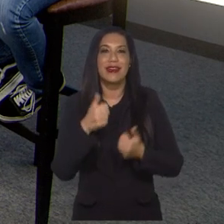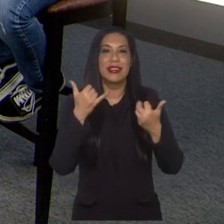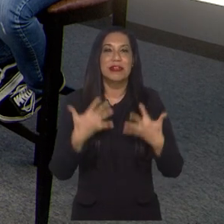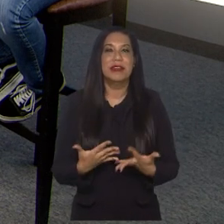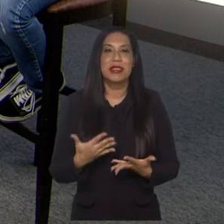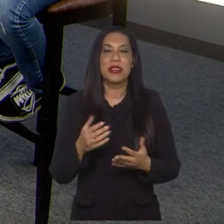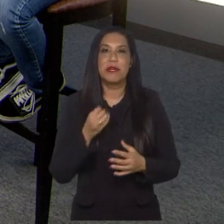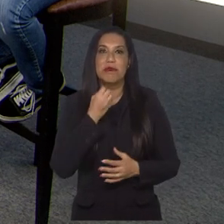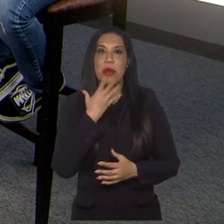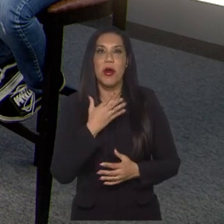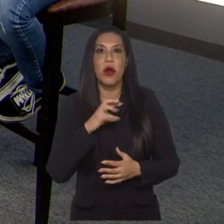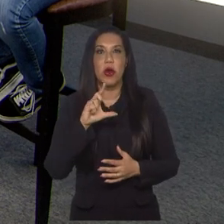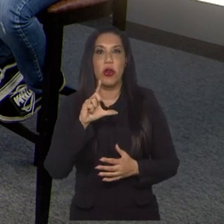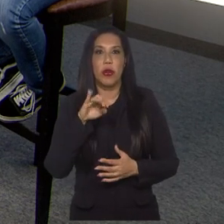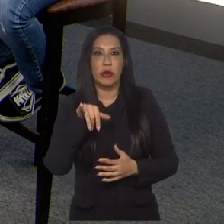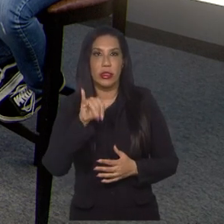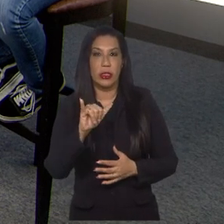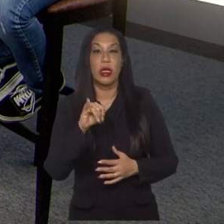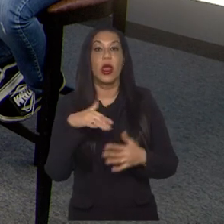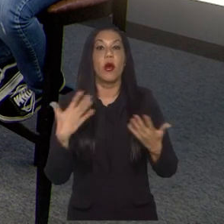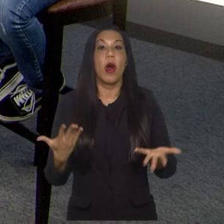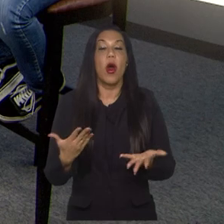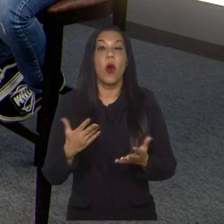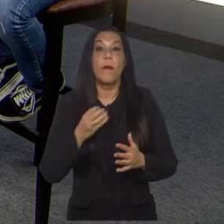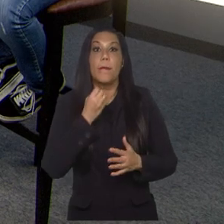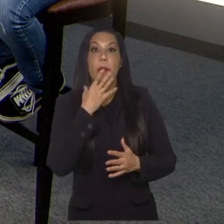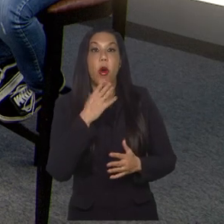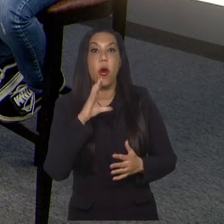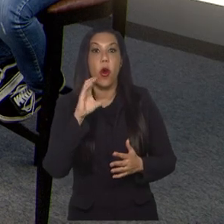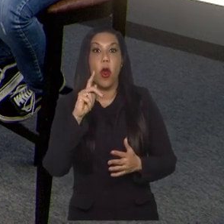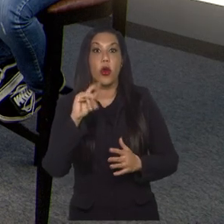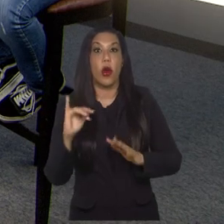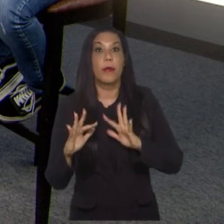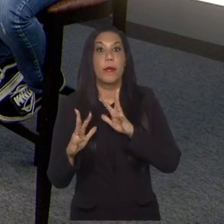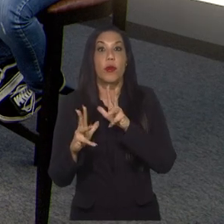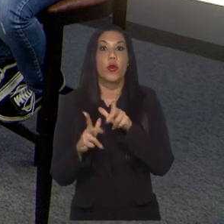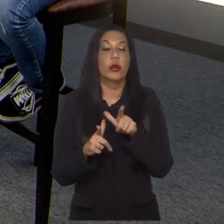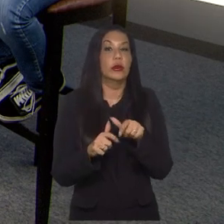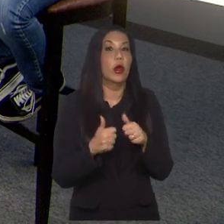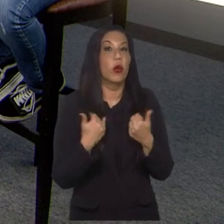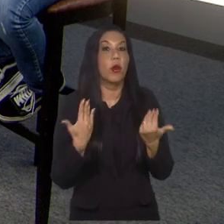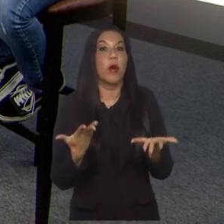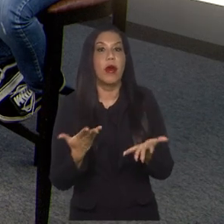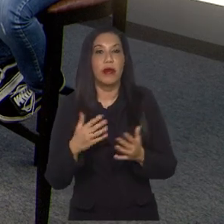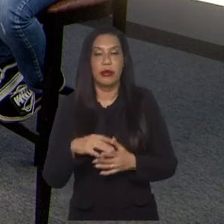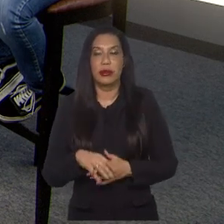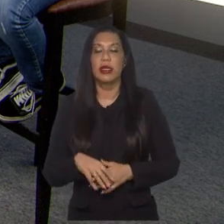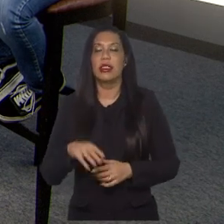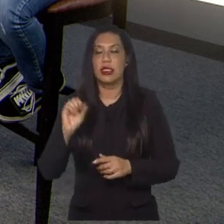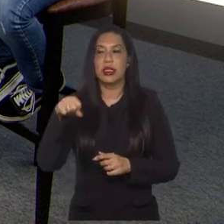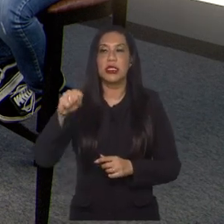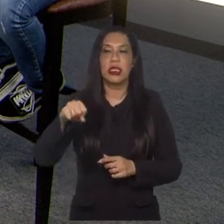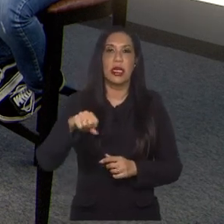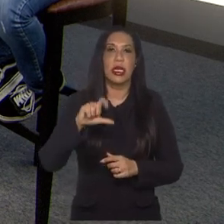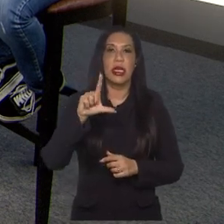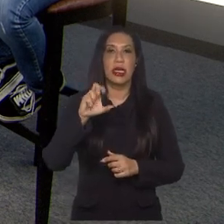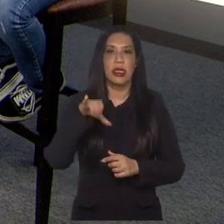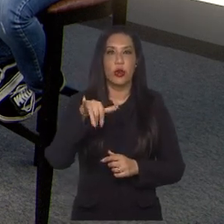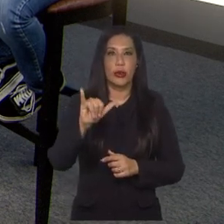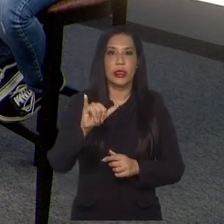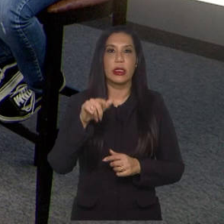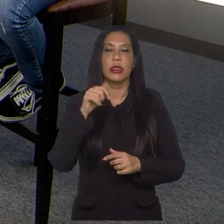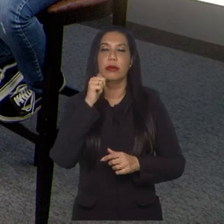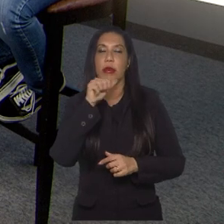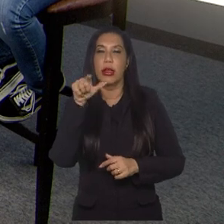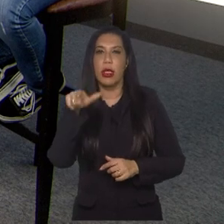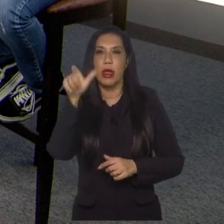destacam, além de Lucy Bronze, que é o grande nome. Vai ser a grande Copa dela, o grande Mundial dela, vocês esperam, Isabelle? Eu espero que sim. Eu acho que a Lucy Bronze está no